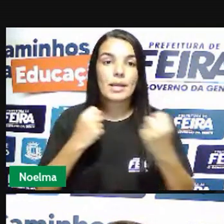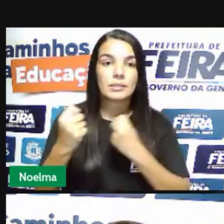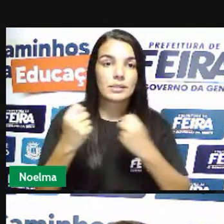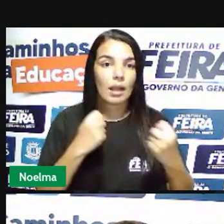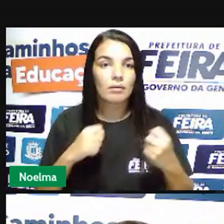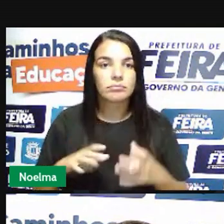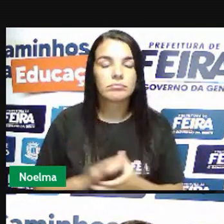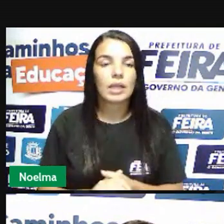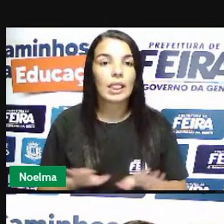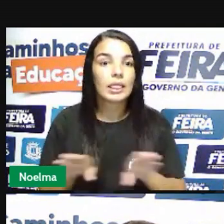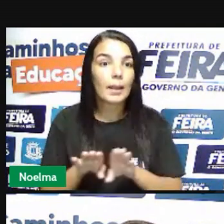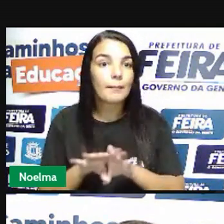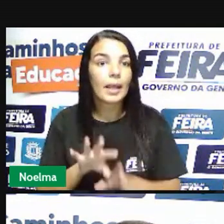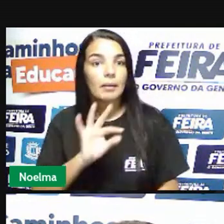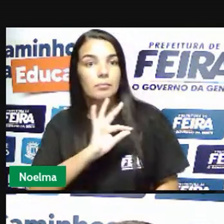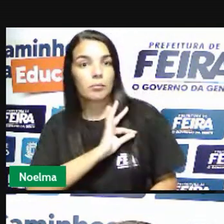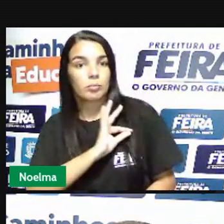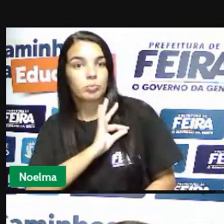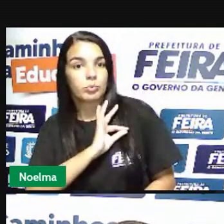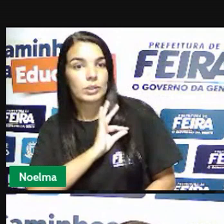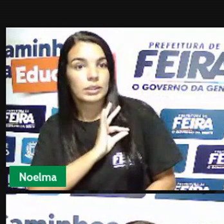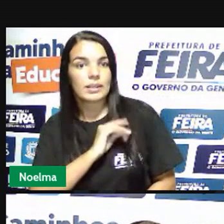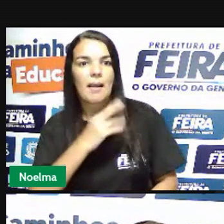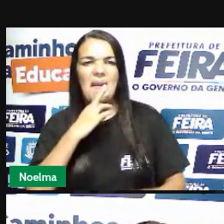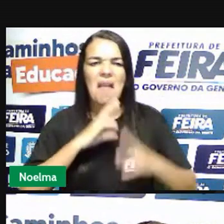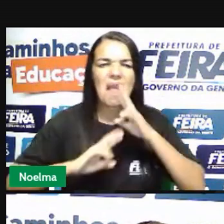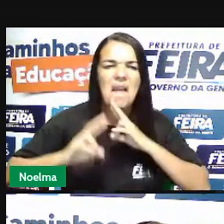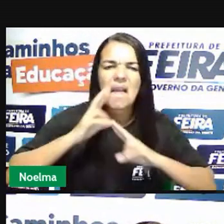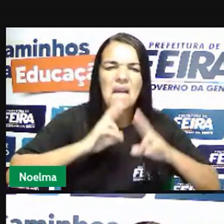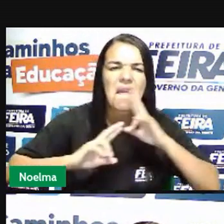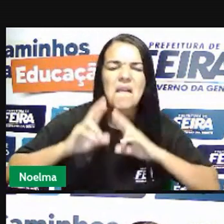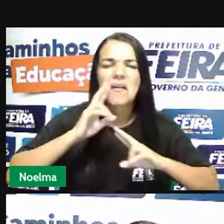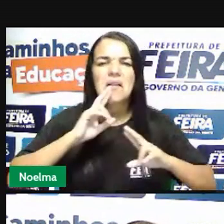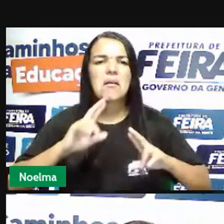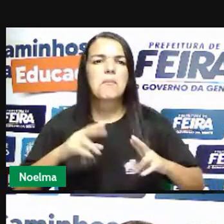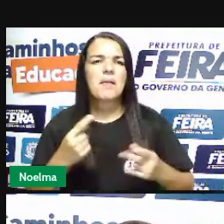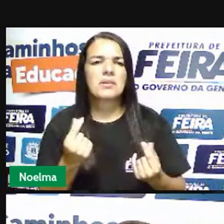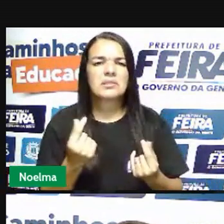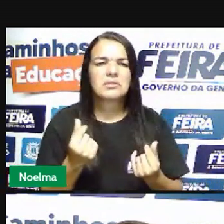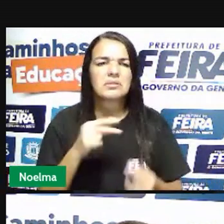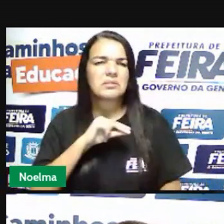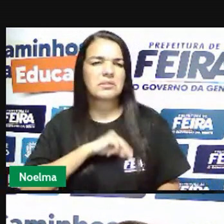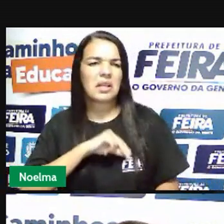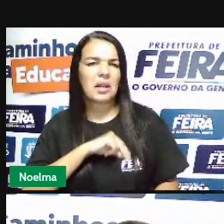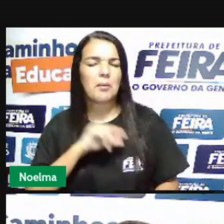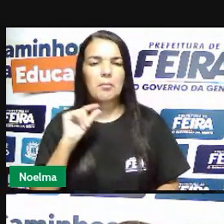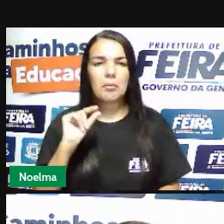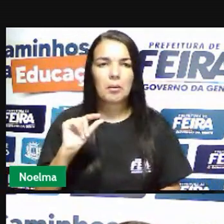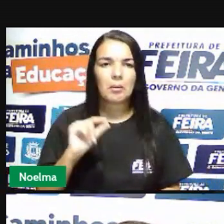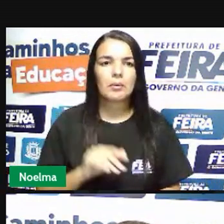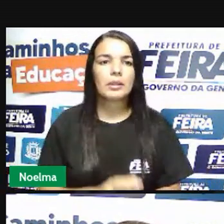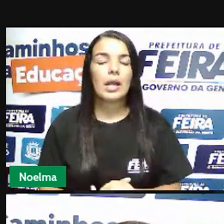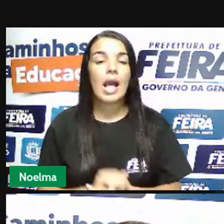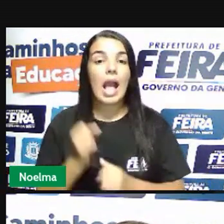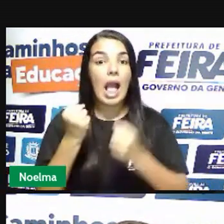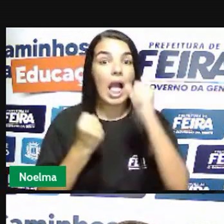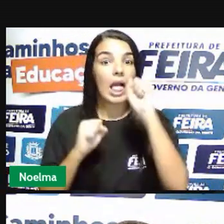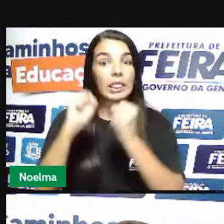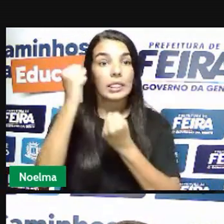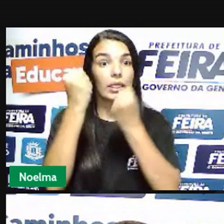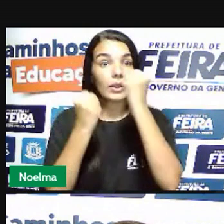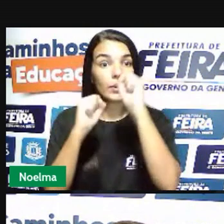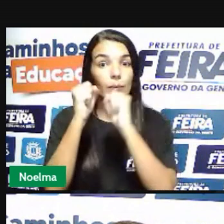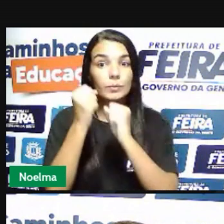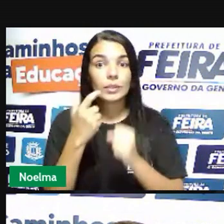Soldados reclamavam dos baixos soldos. A indústria de manufatura era proibida, o